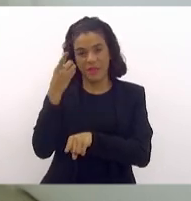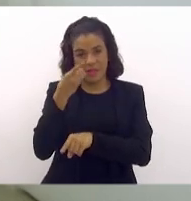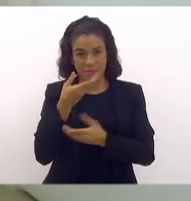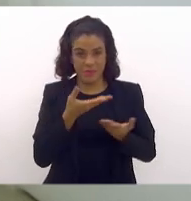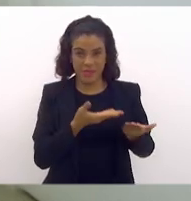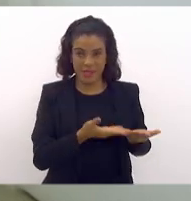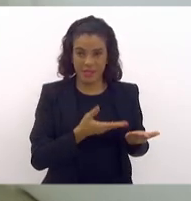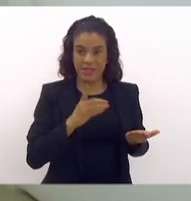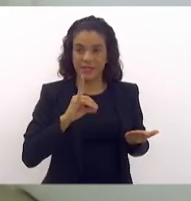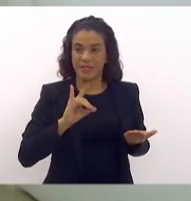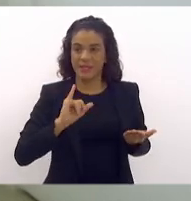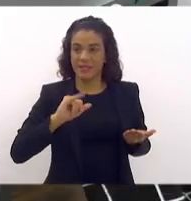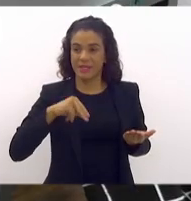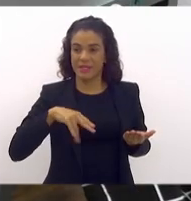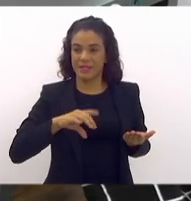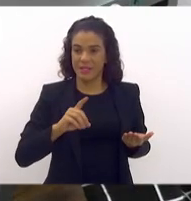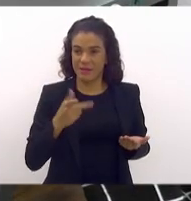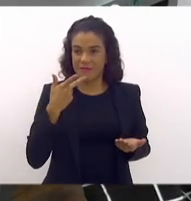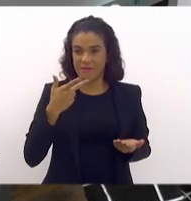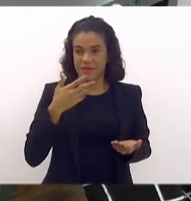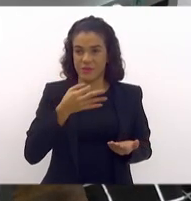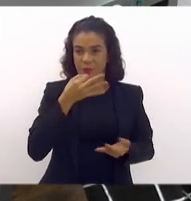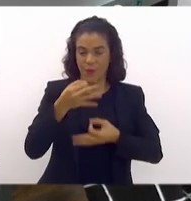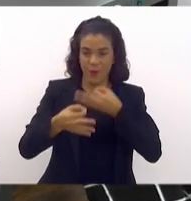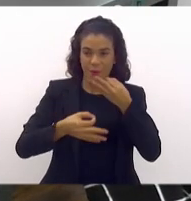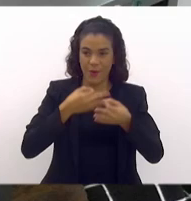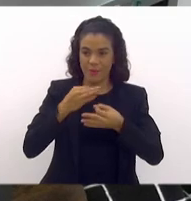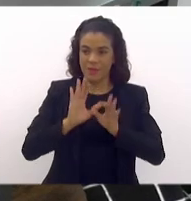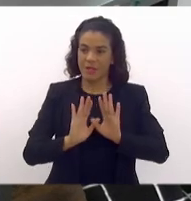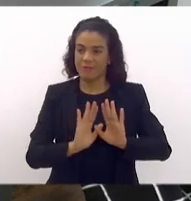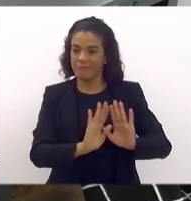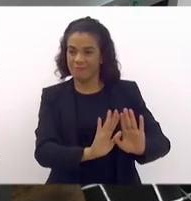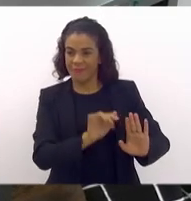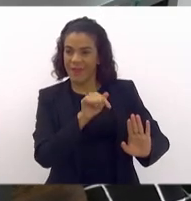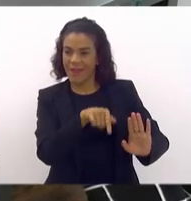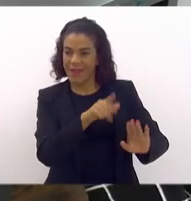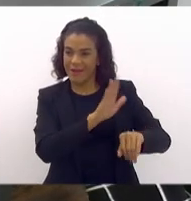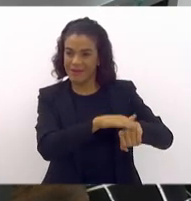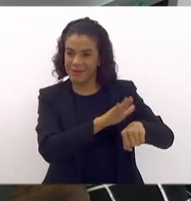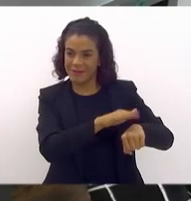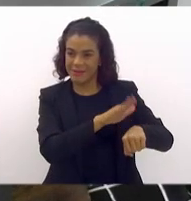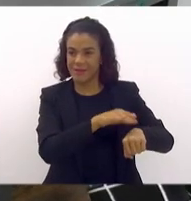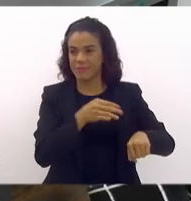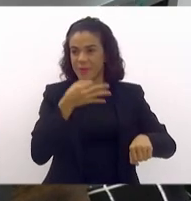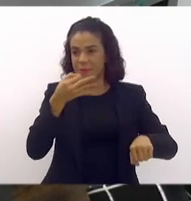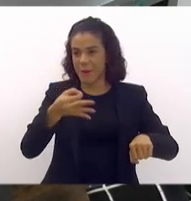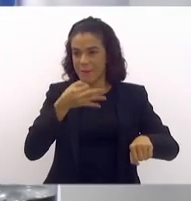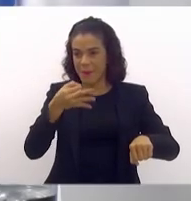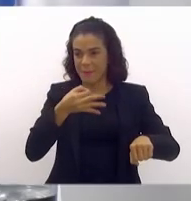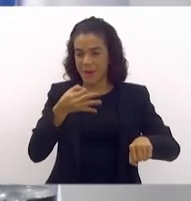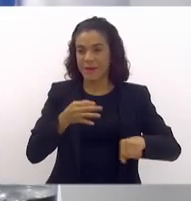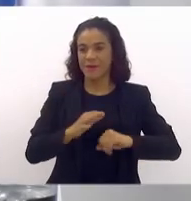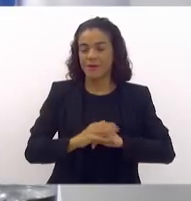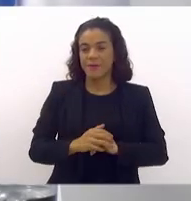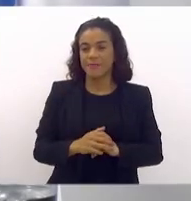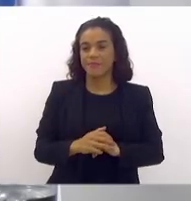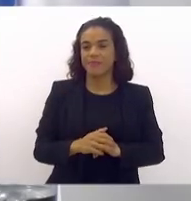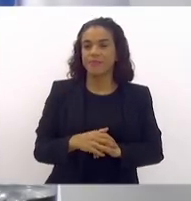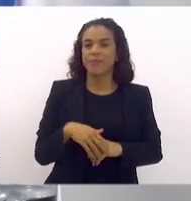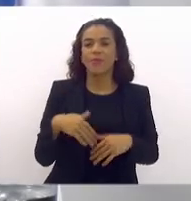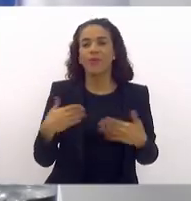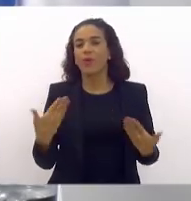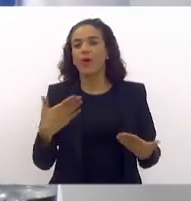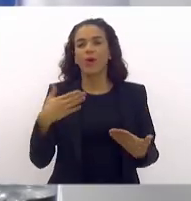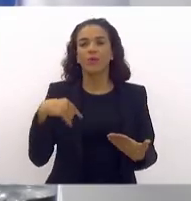Índia Armelau até fez um comentário, mas eu vou deixar para ela fazer esse comentário pessoalmente. Mas, assim, qual é o